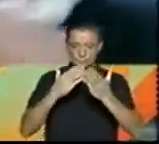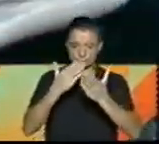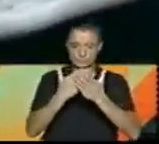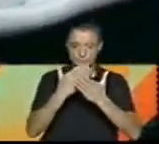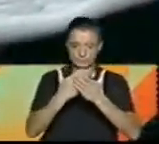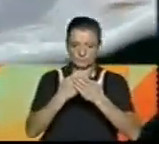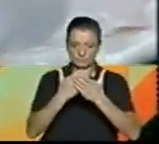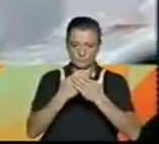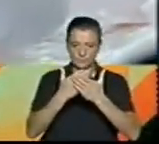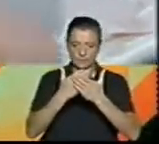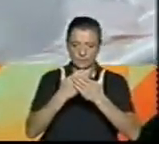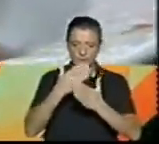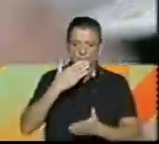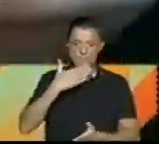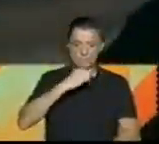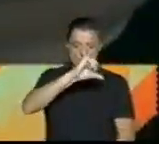cremosidade ao molho, não é?